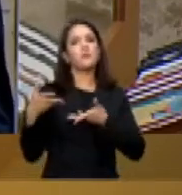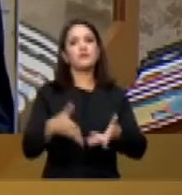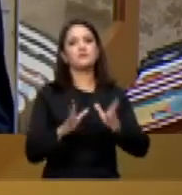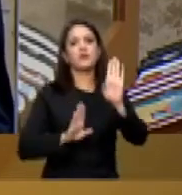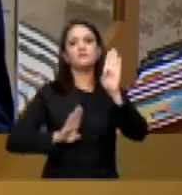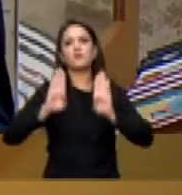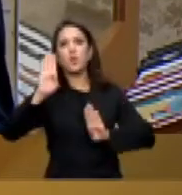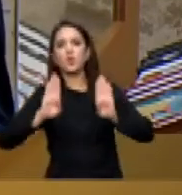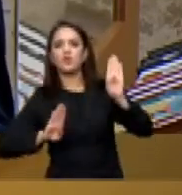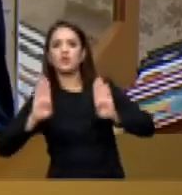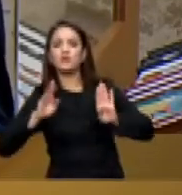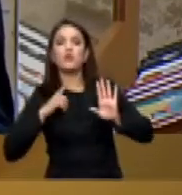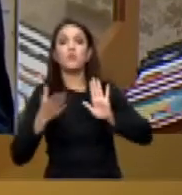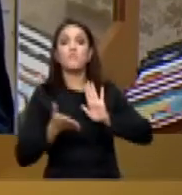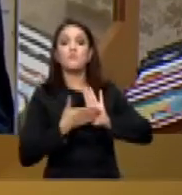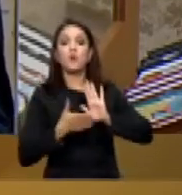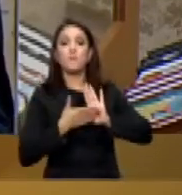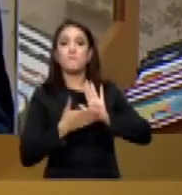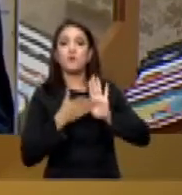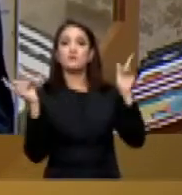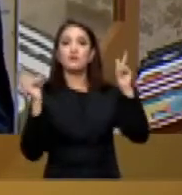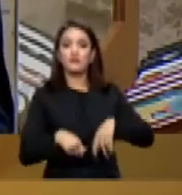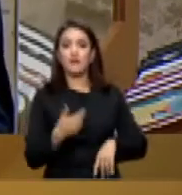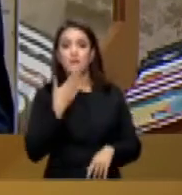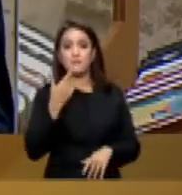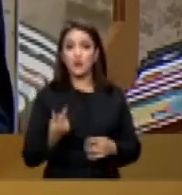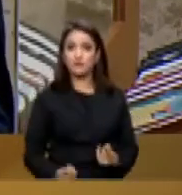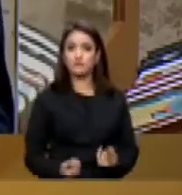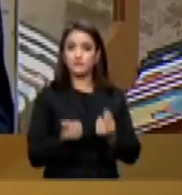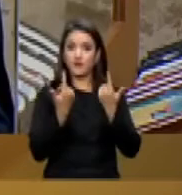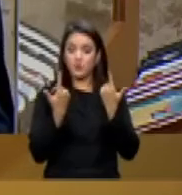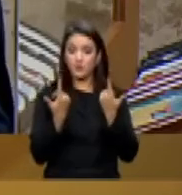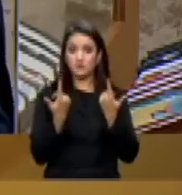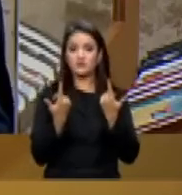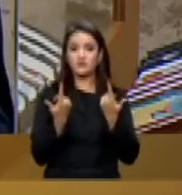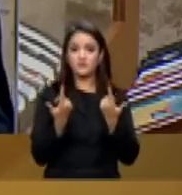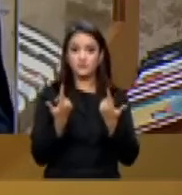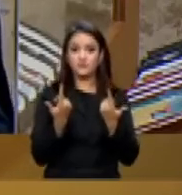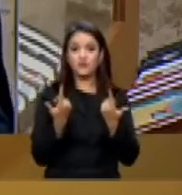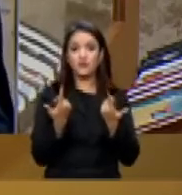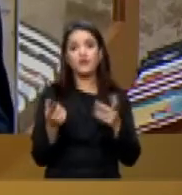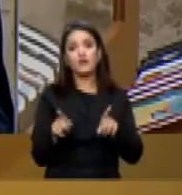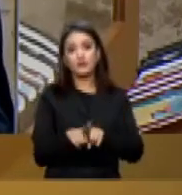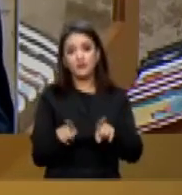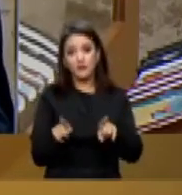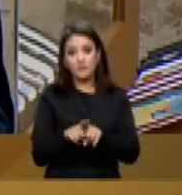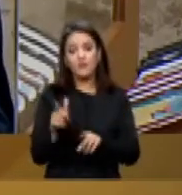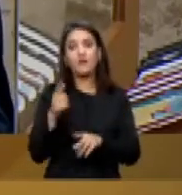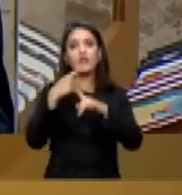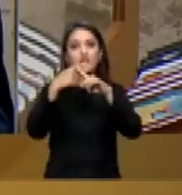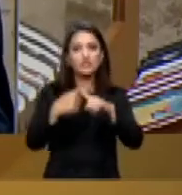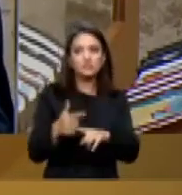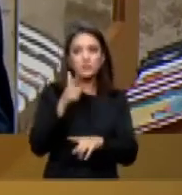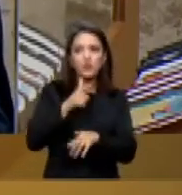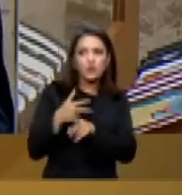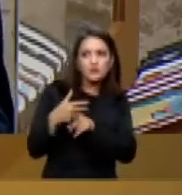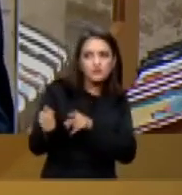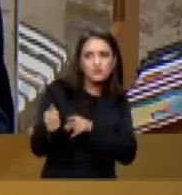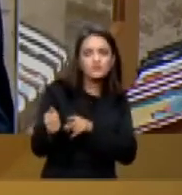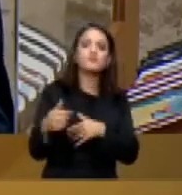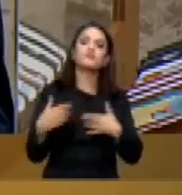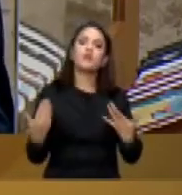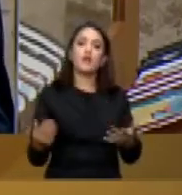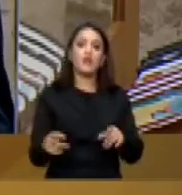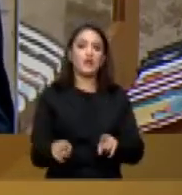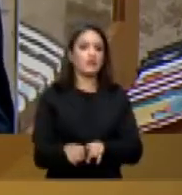certame, apresentando propostas mais vantajosas e saírem-se vencedoras das disputas licitatórias.